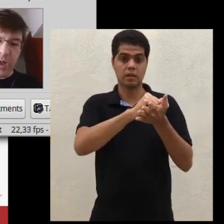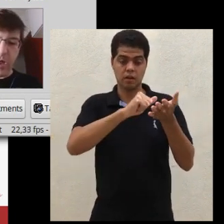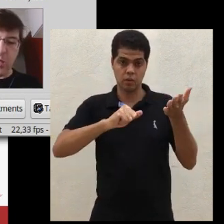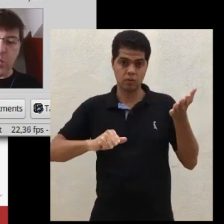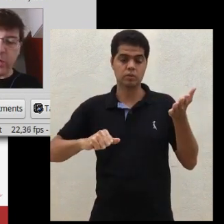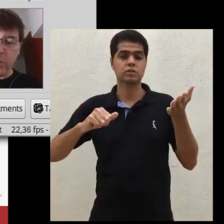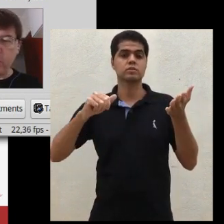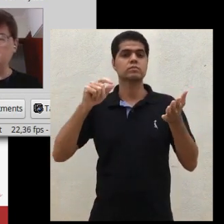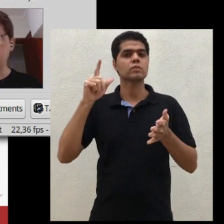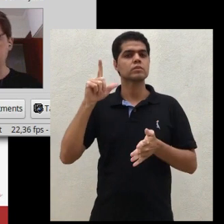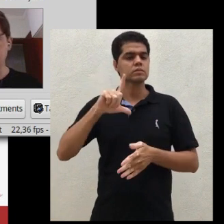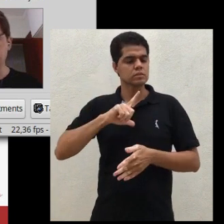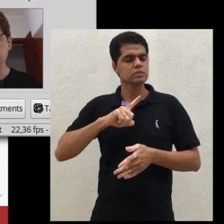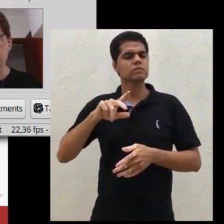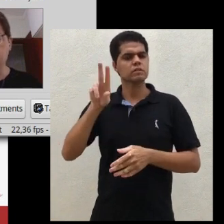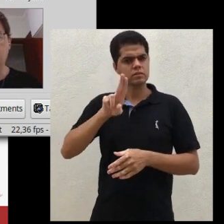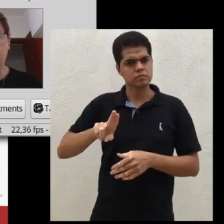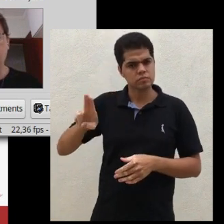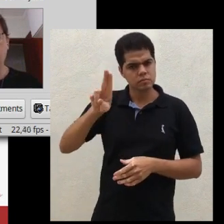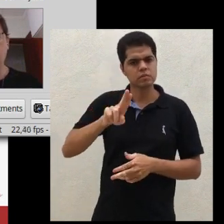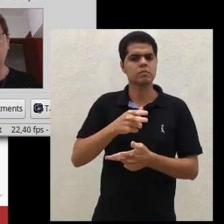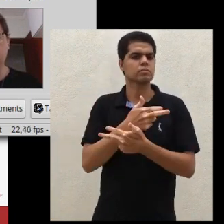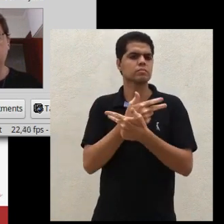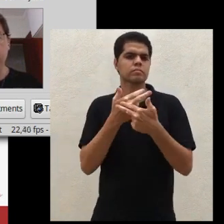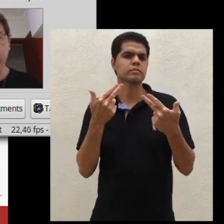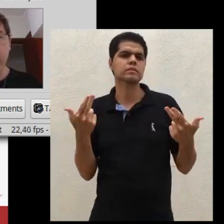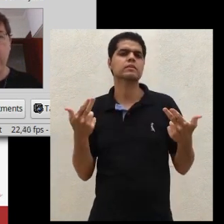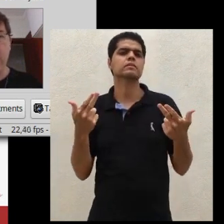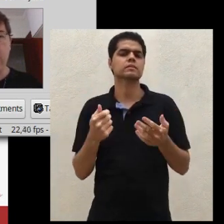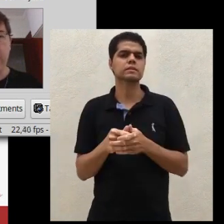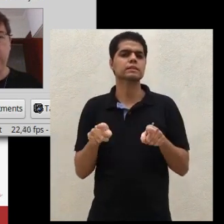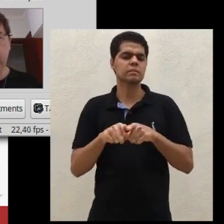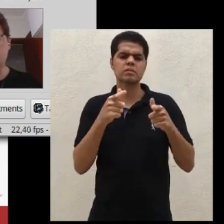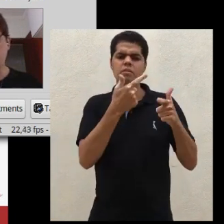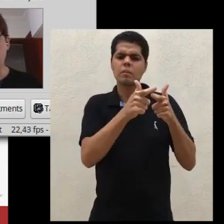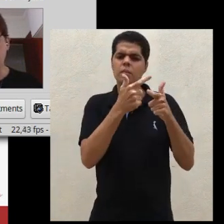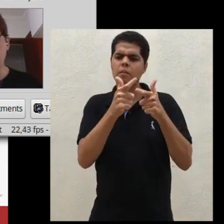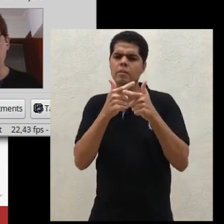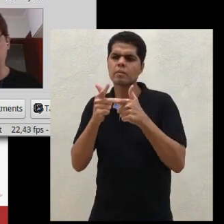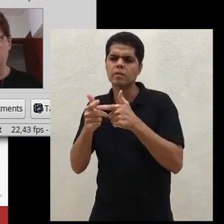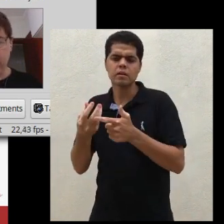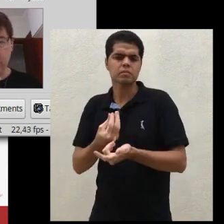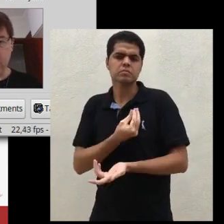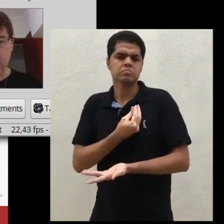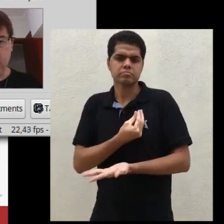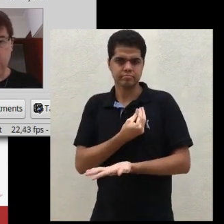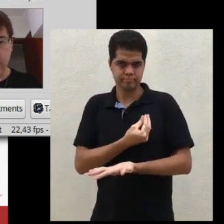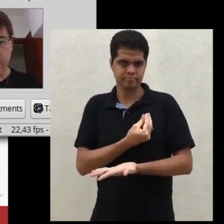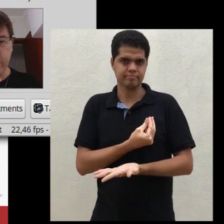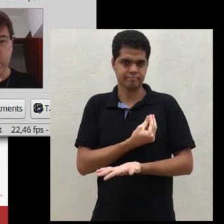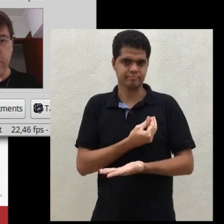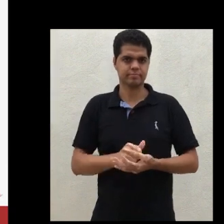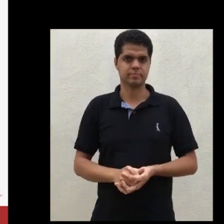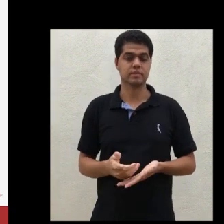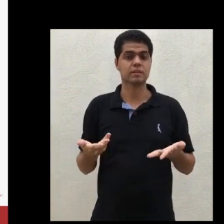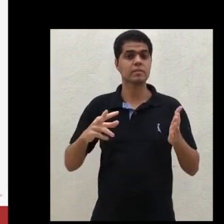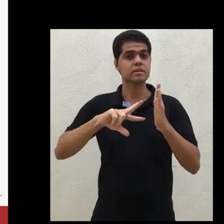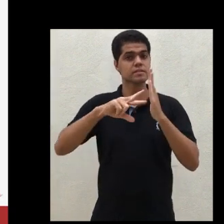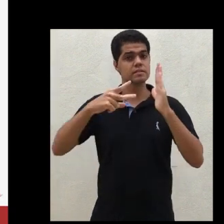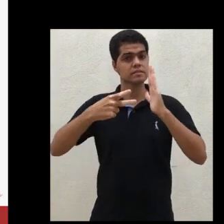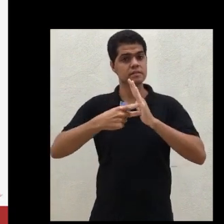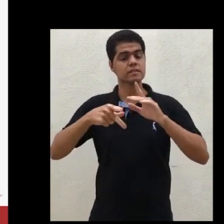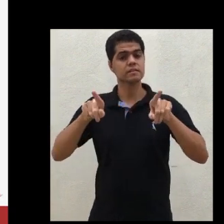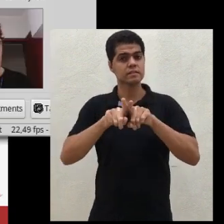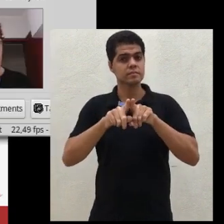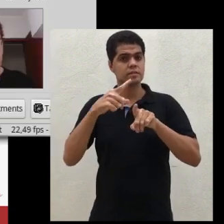especificamente algoritmos que a gente vai utilizar para tentar a gente resolver problemas do dia a dia, tá? Tem uma